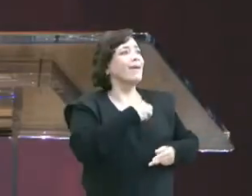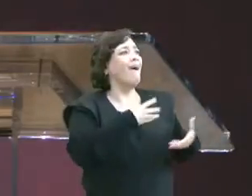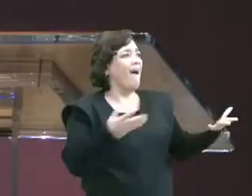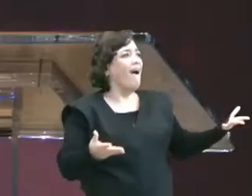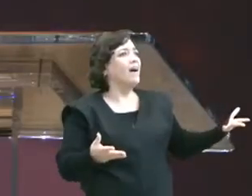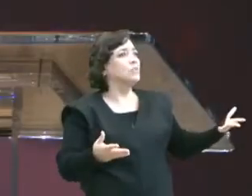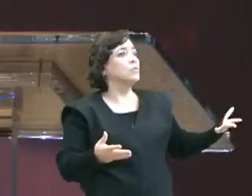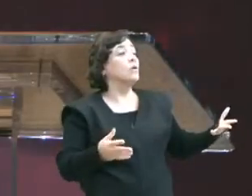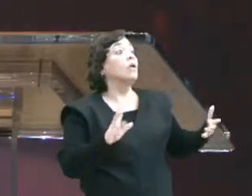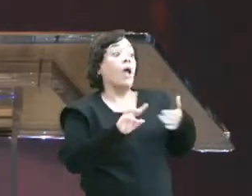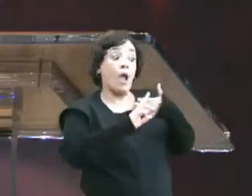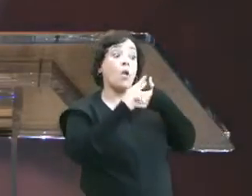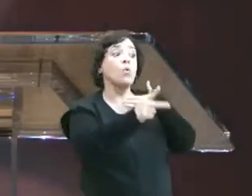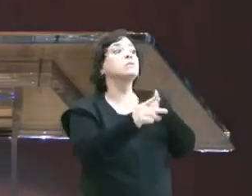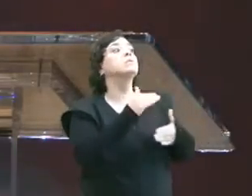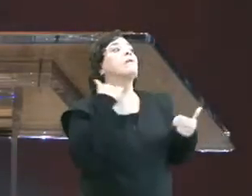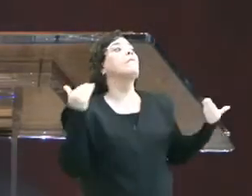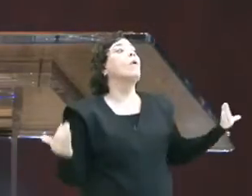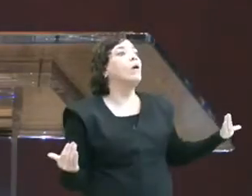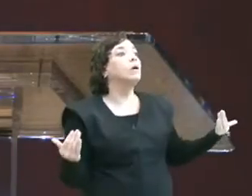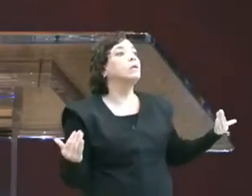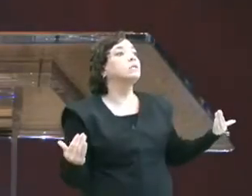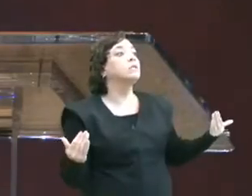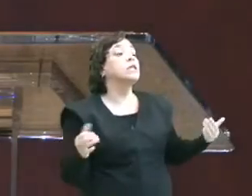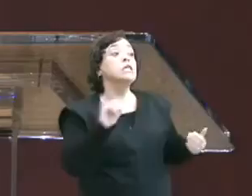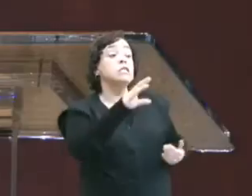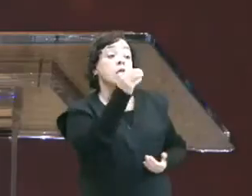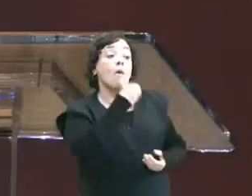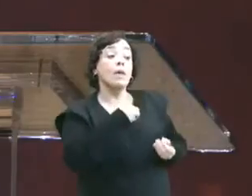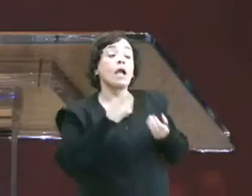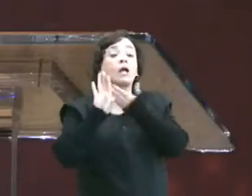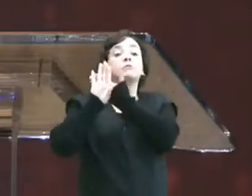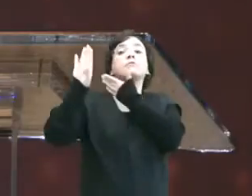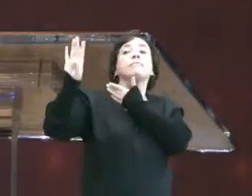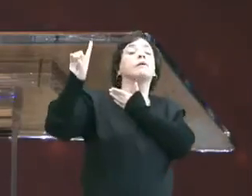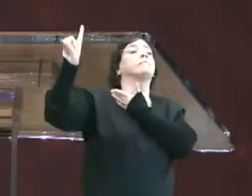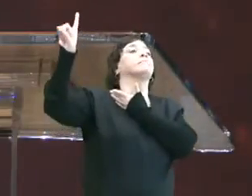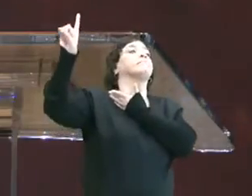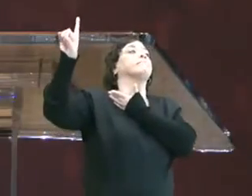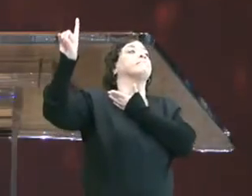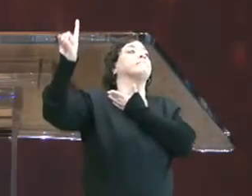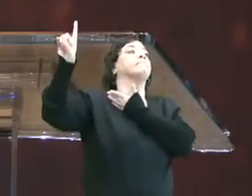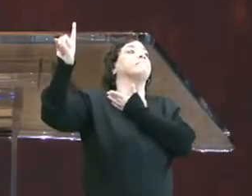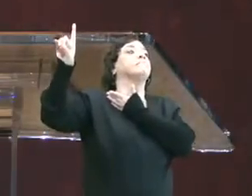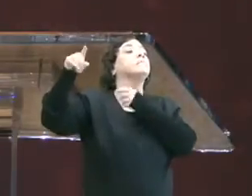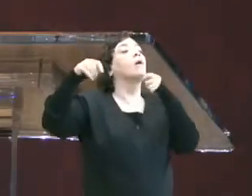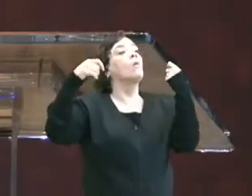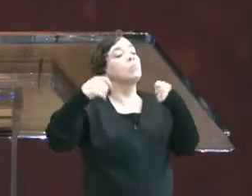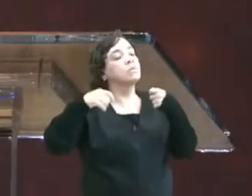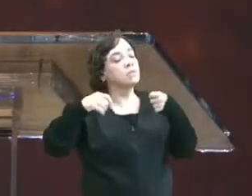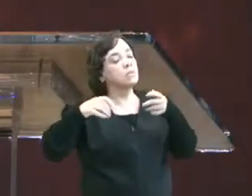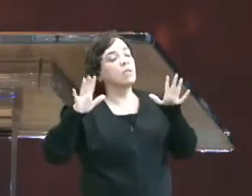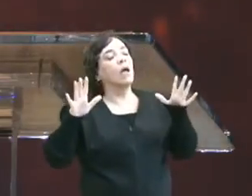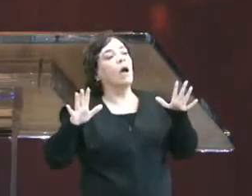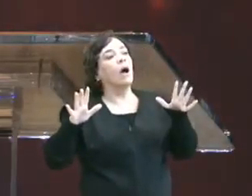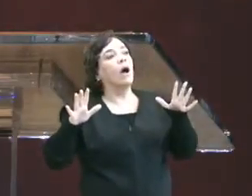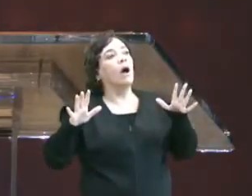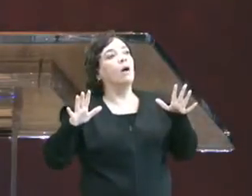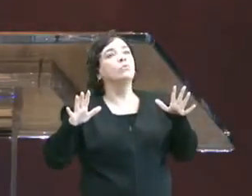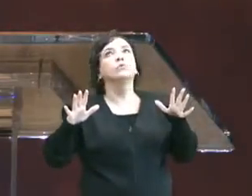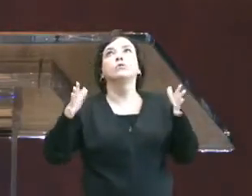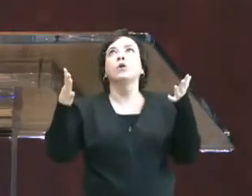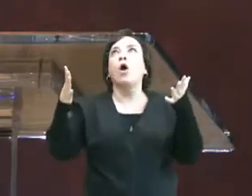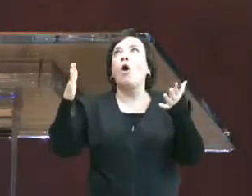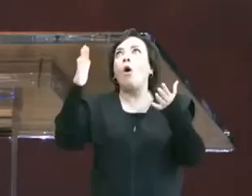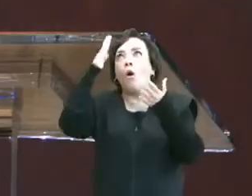morte, o pecado nos separa da comunhão com Deus. Por isso não podemos ouvi-lo, não podemos entender